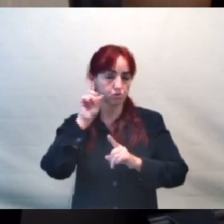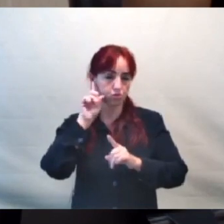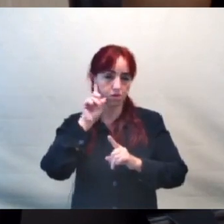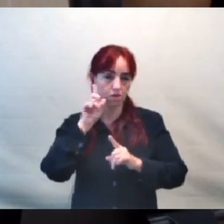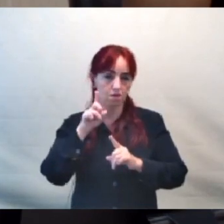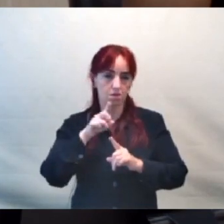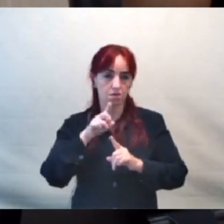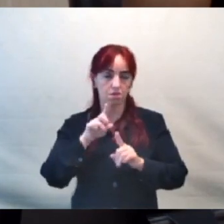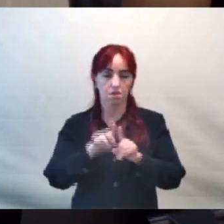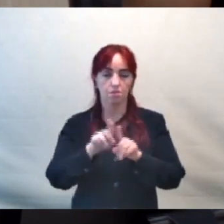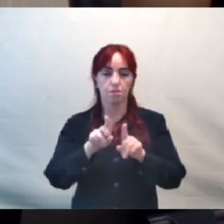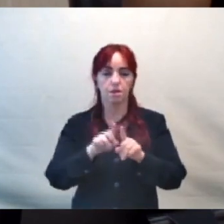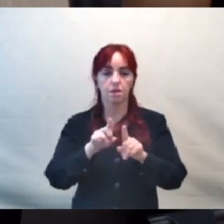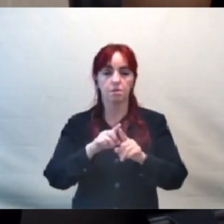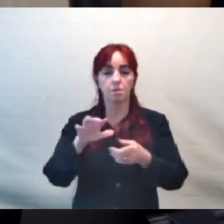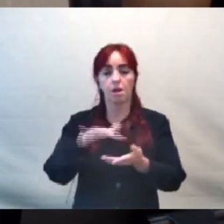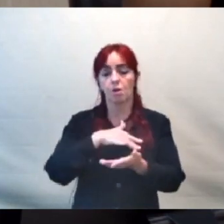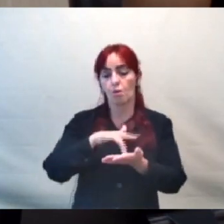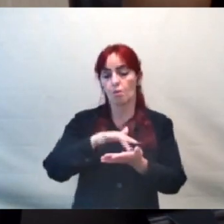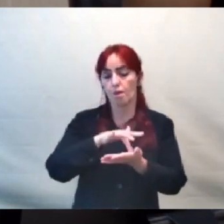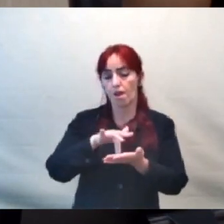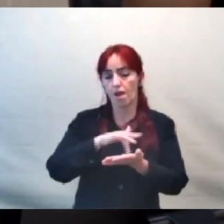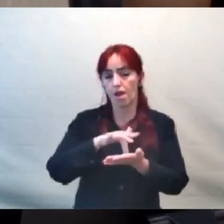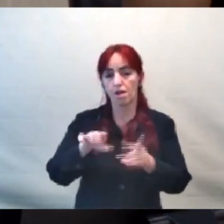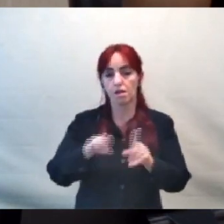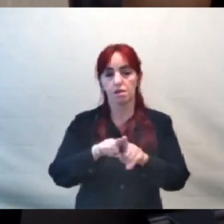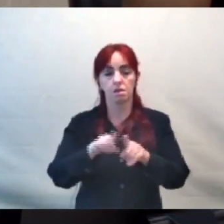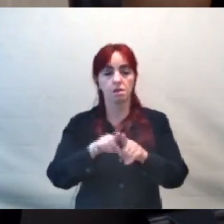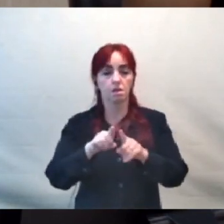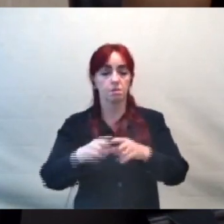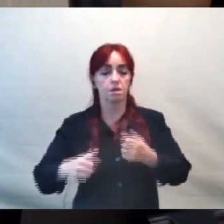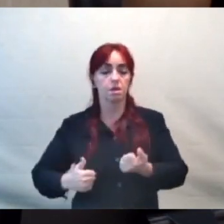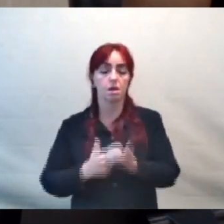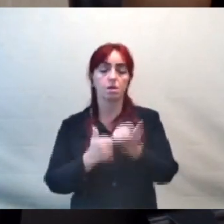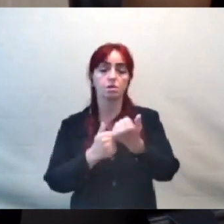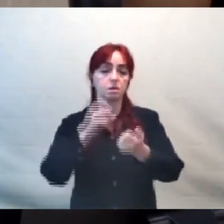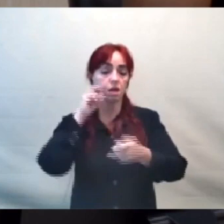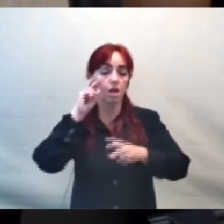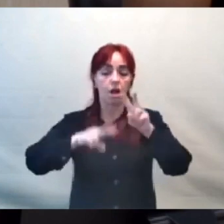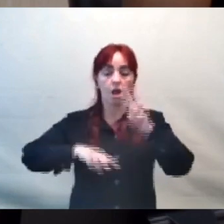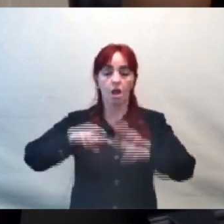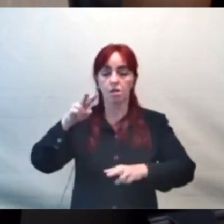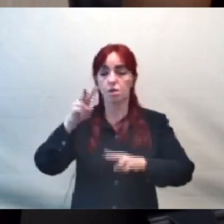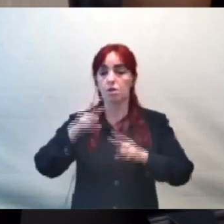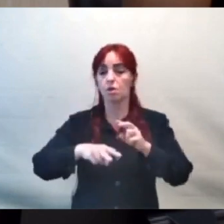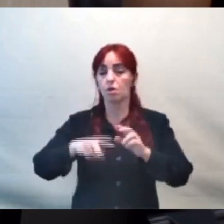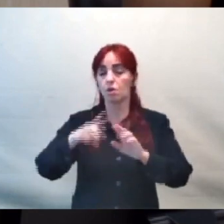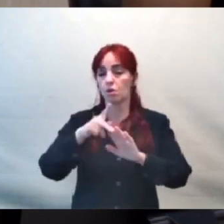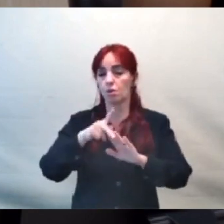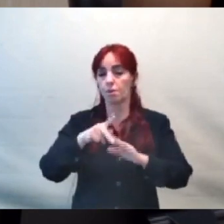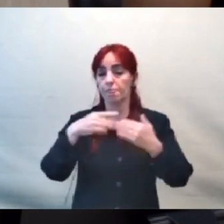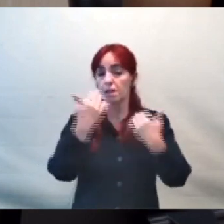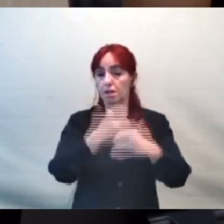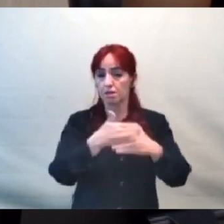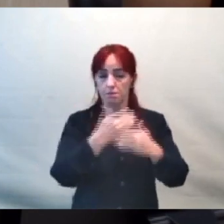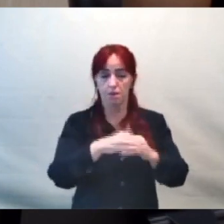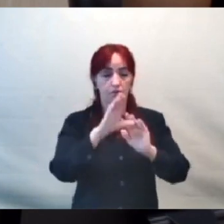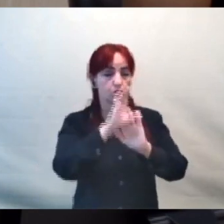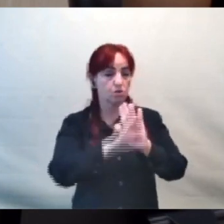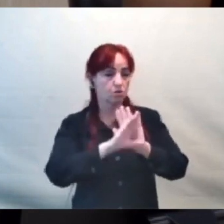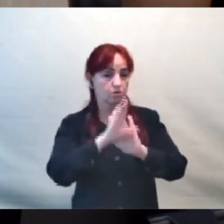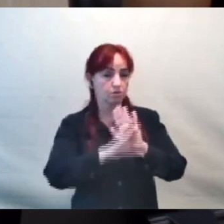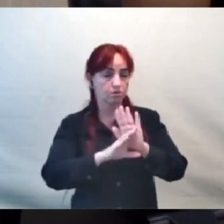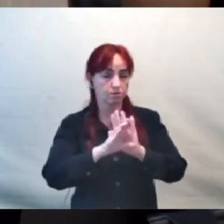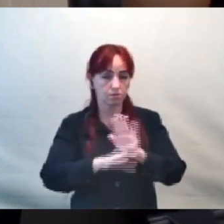para o Braille e auxílio ledor nas provas de concurso público promovidos pela administração direta